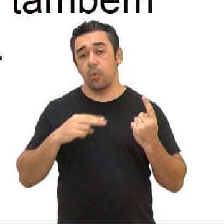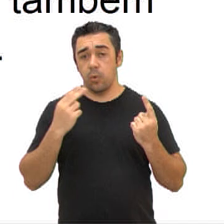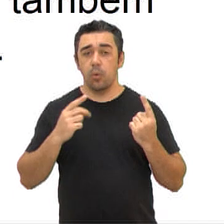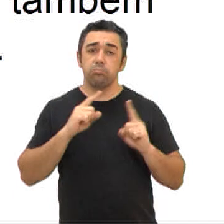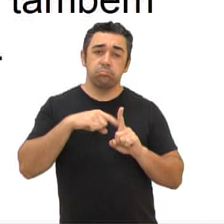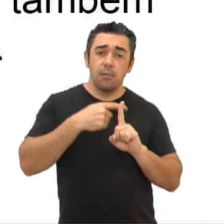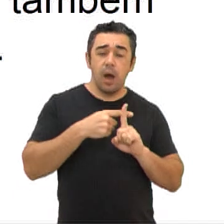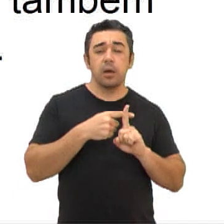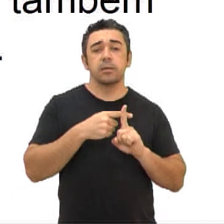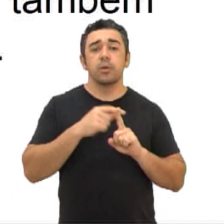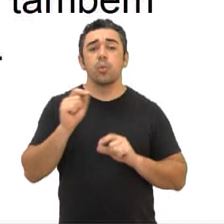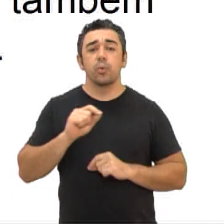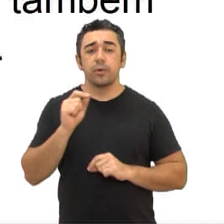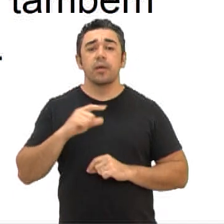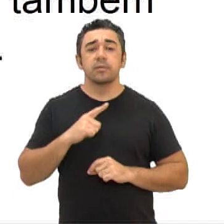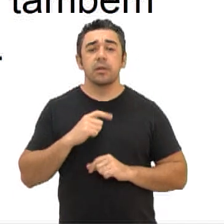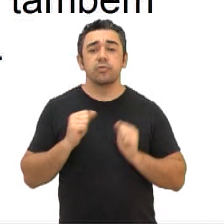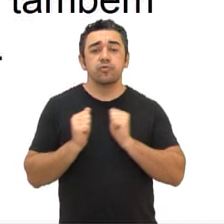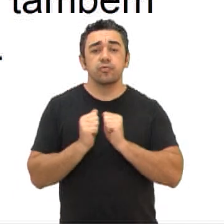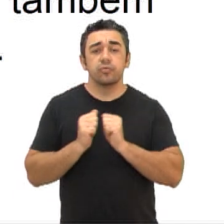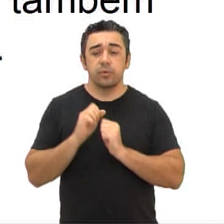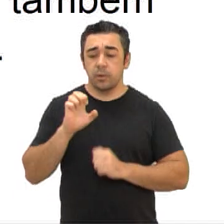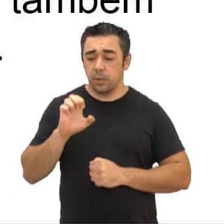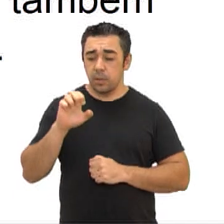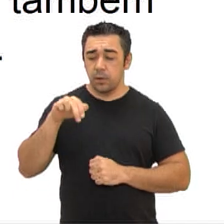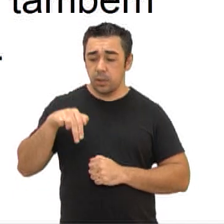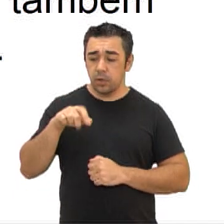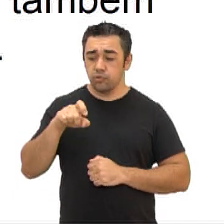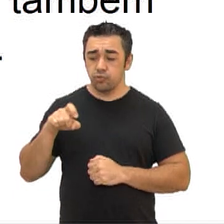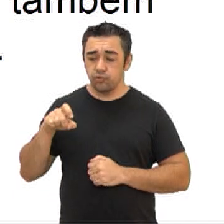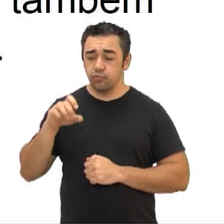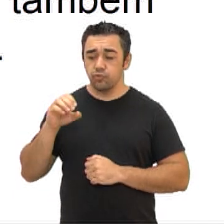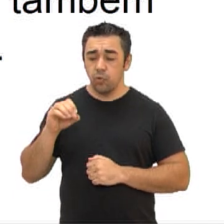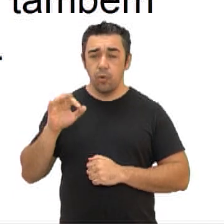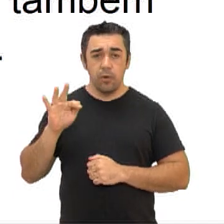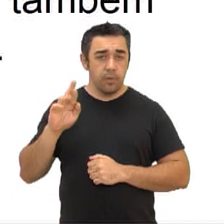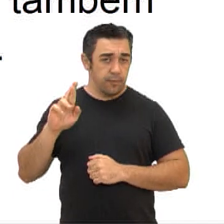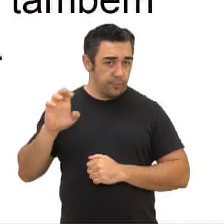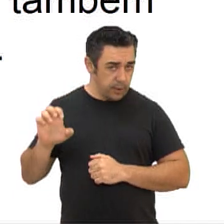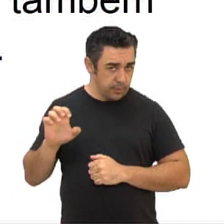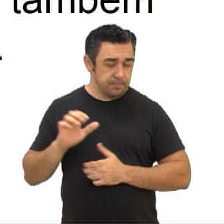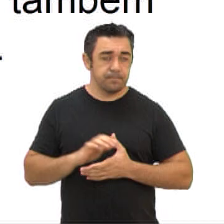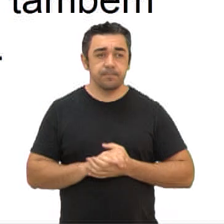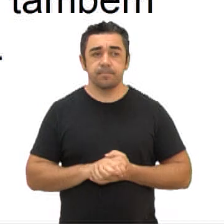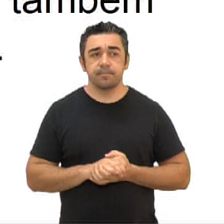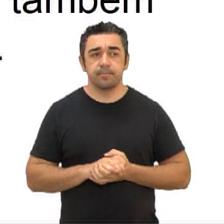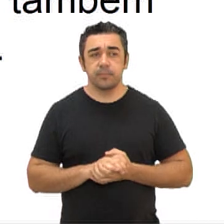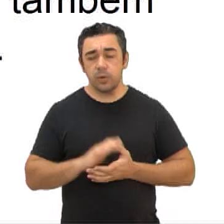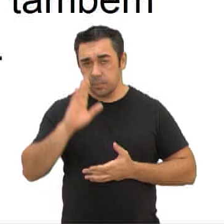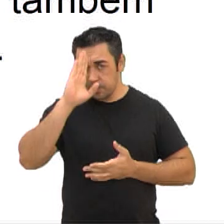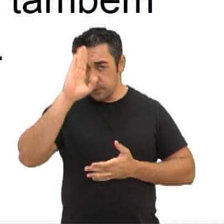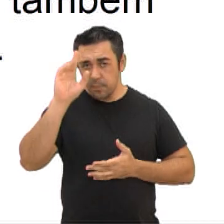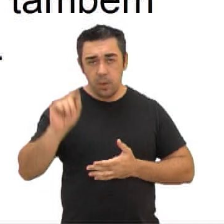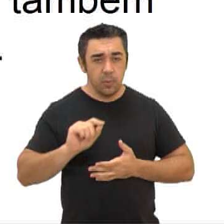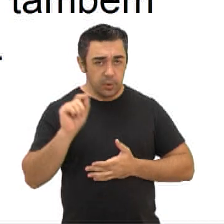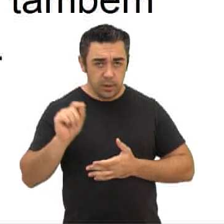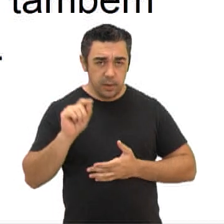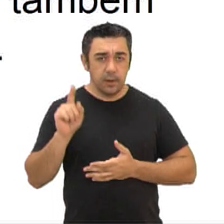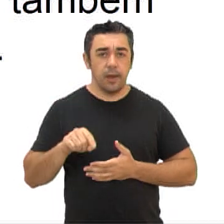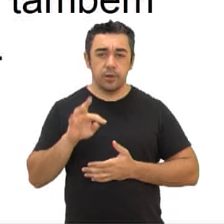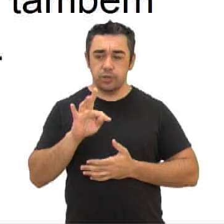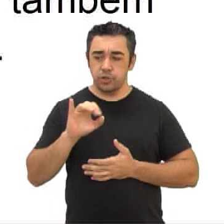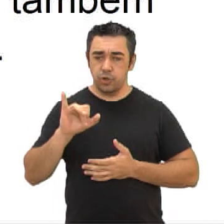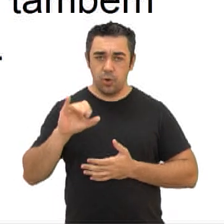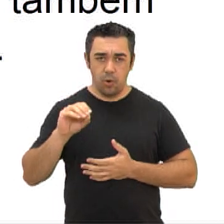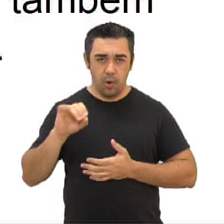um átomo de enxofre como grupo funcional, tá bom? Os principais são os